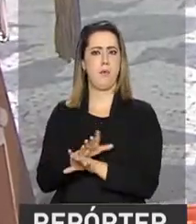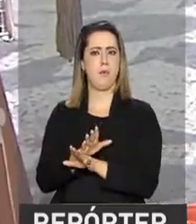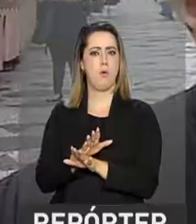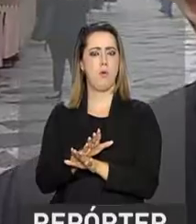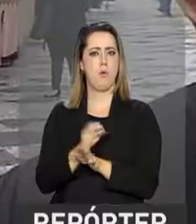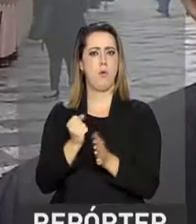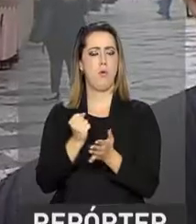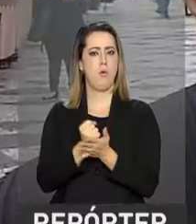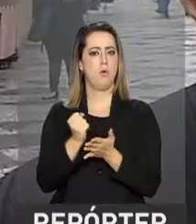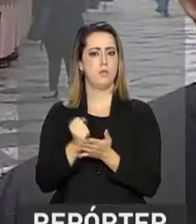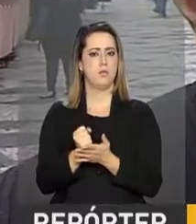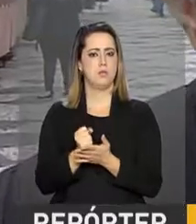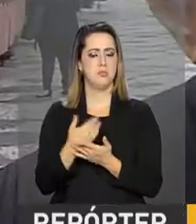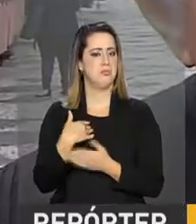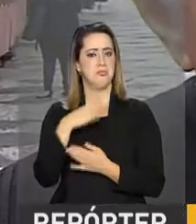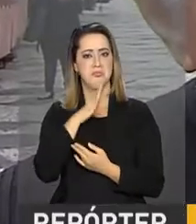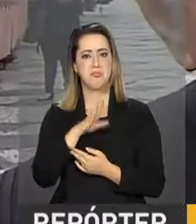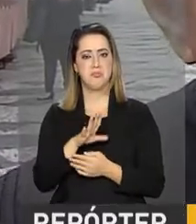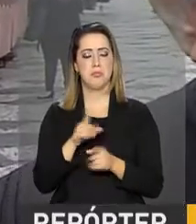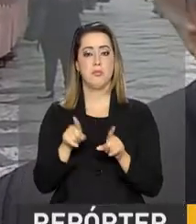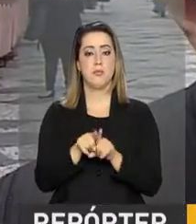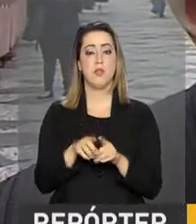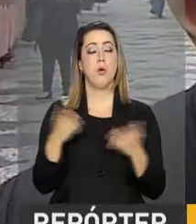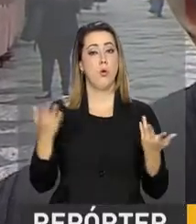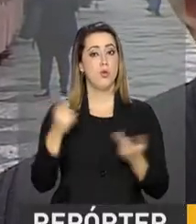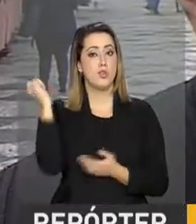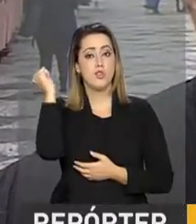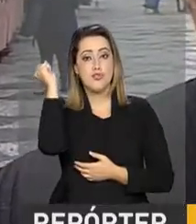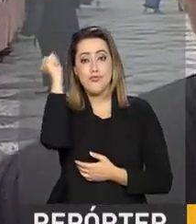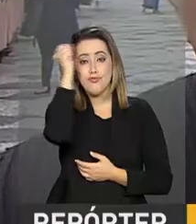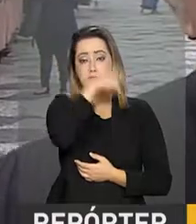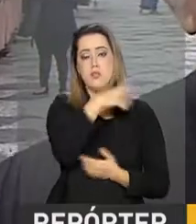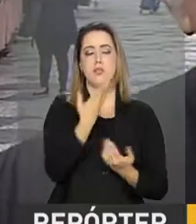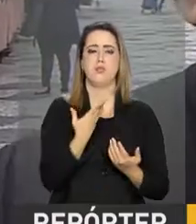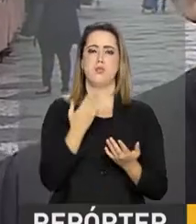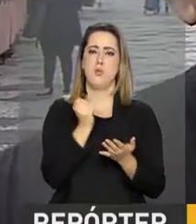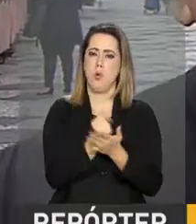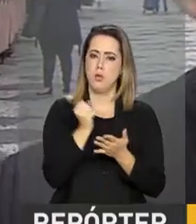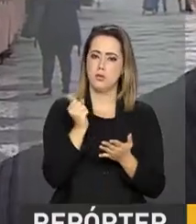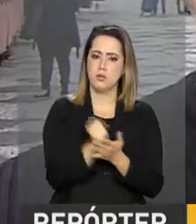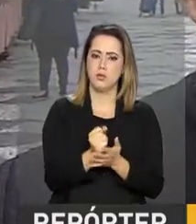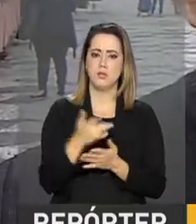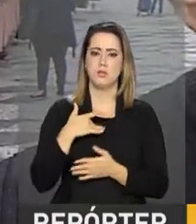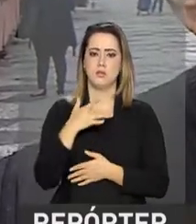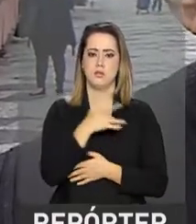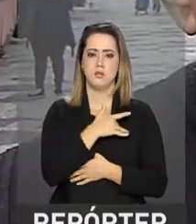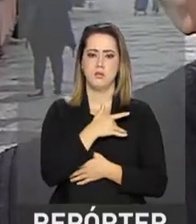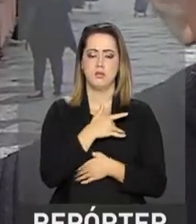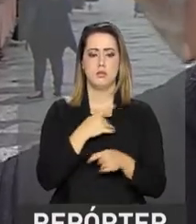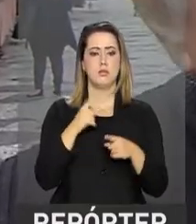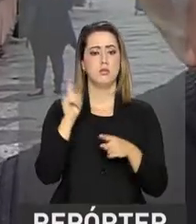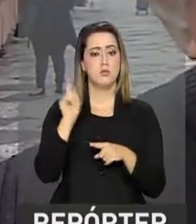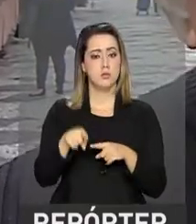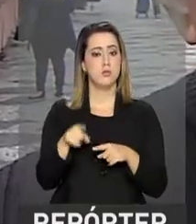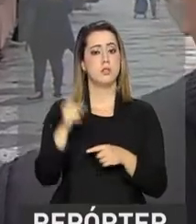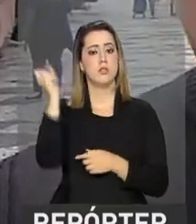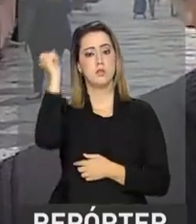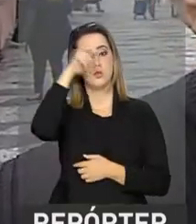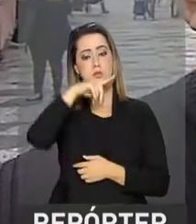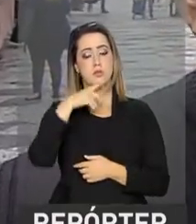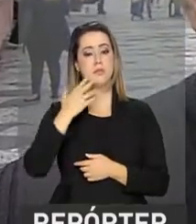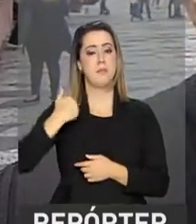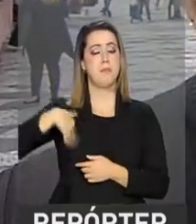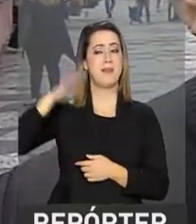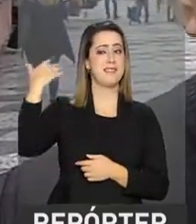eu nem sabia hoje você com ele dificultou ao máximo pra você fazer um plano de saúde pessoa física a dificuldade são